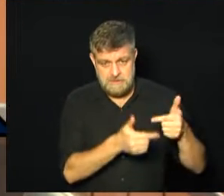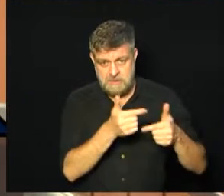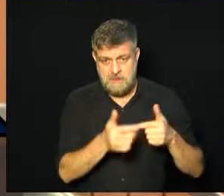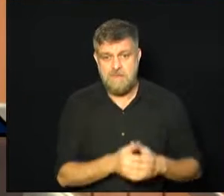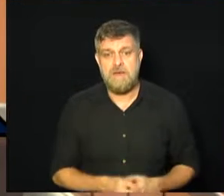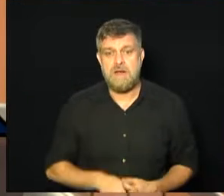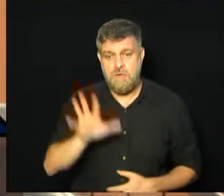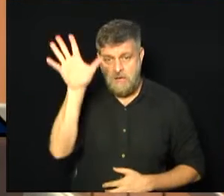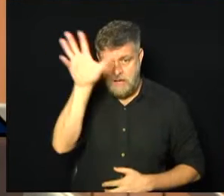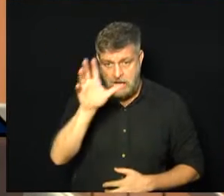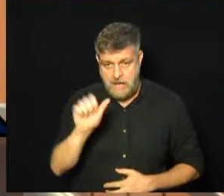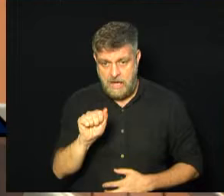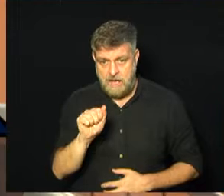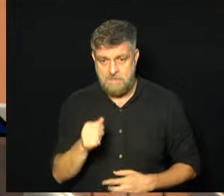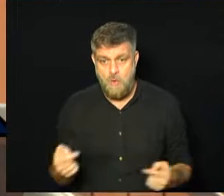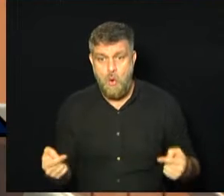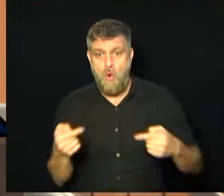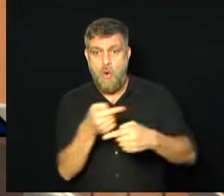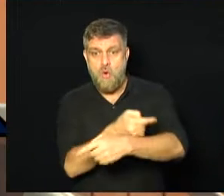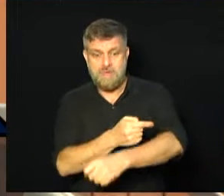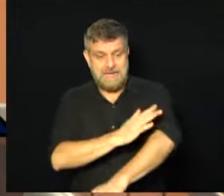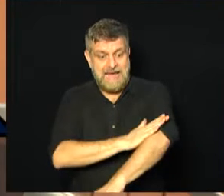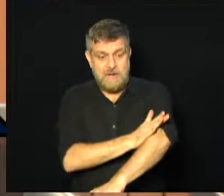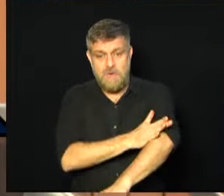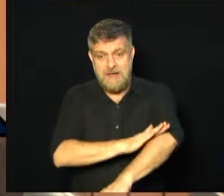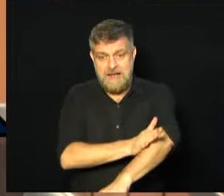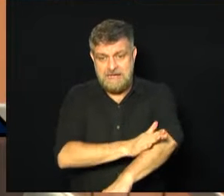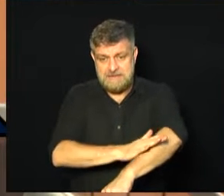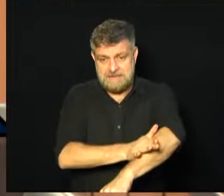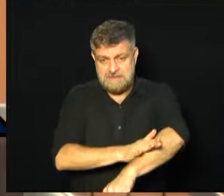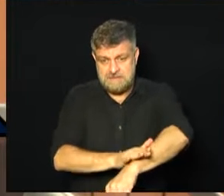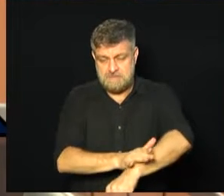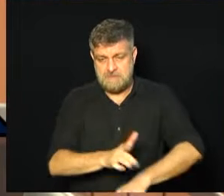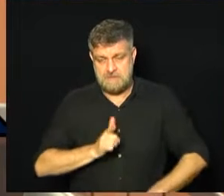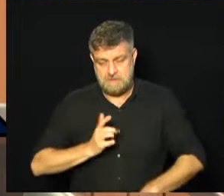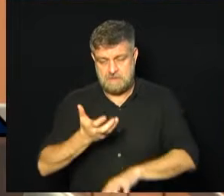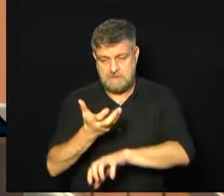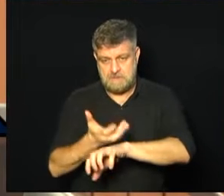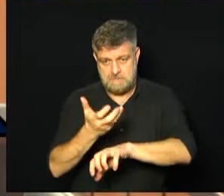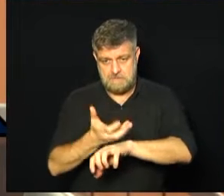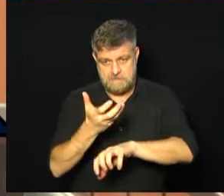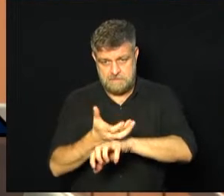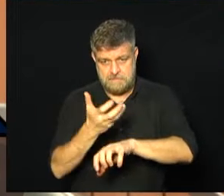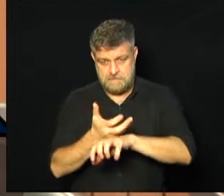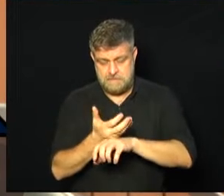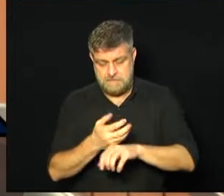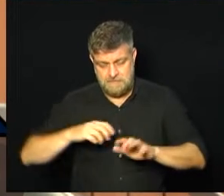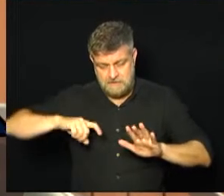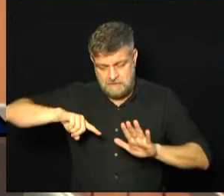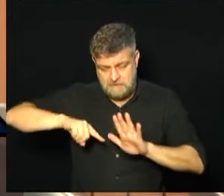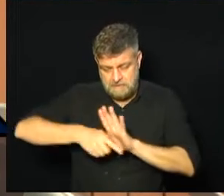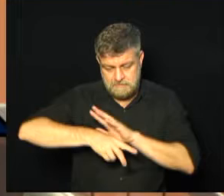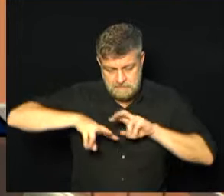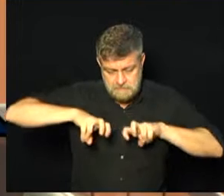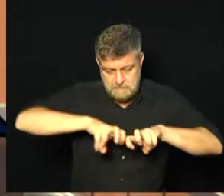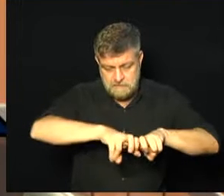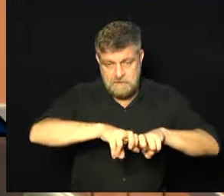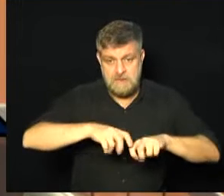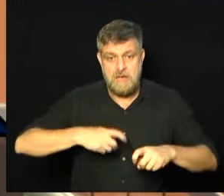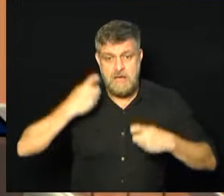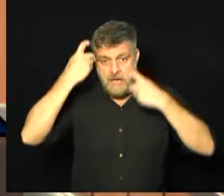afro-antirracismo, como docente, com o olhar para fora de sua disciplina e preocupado com a formação integral dos